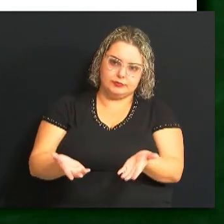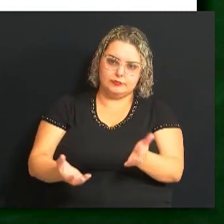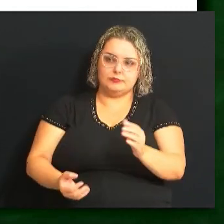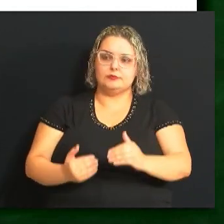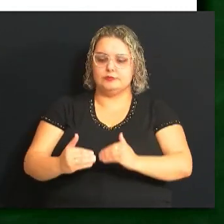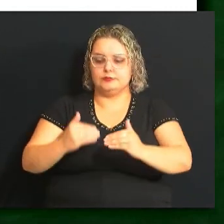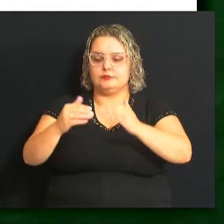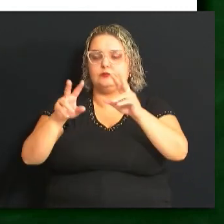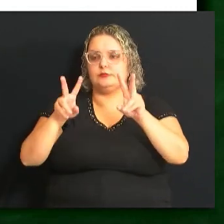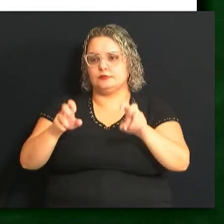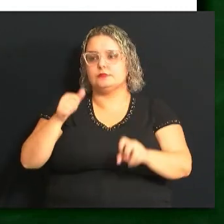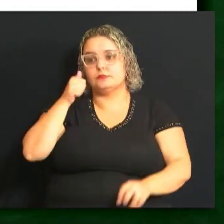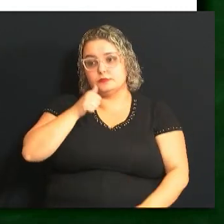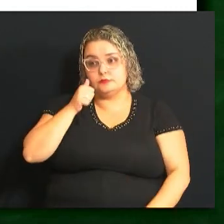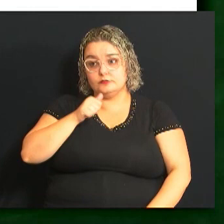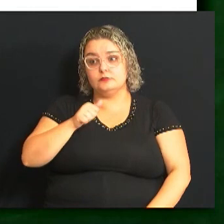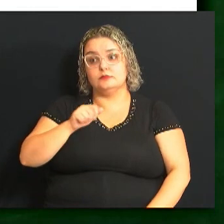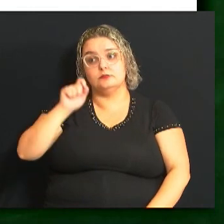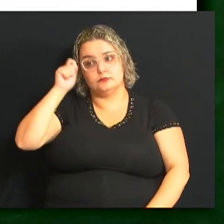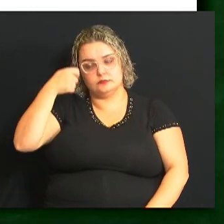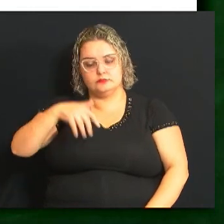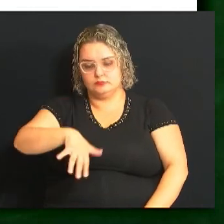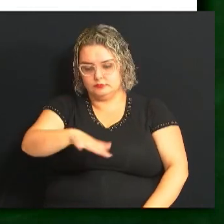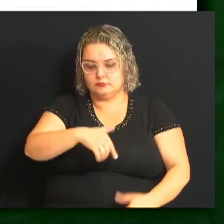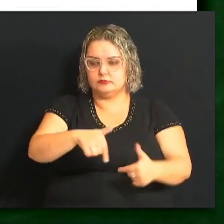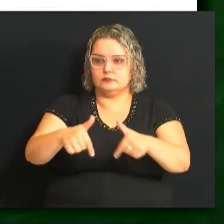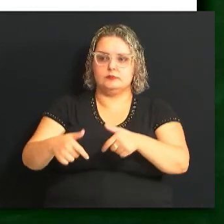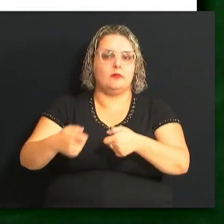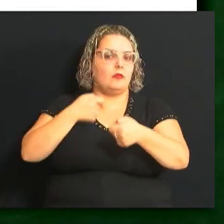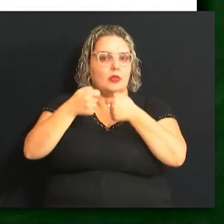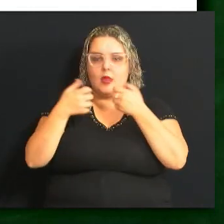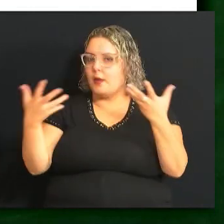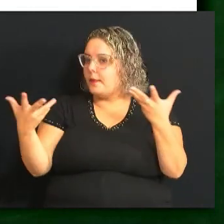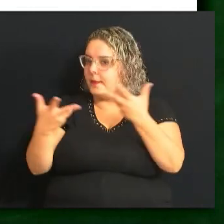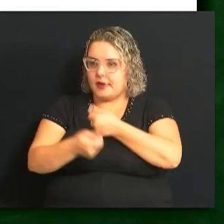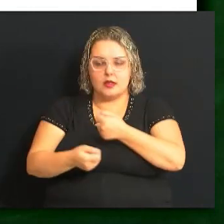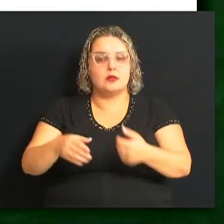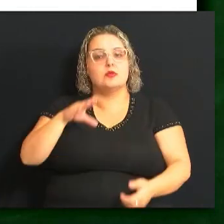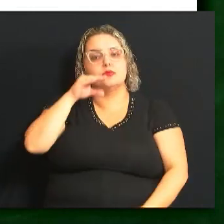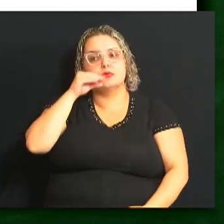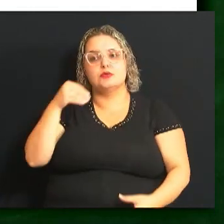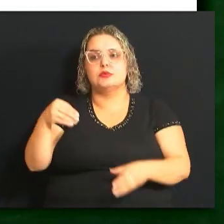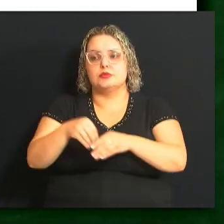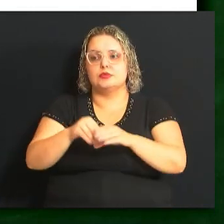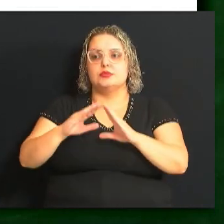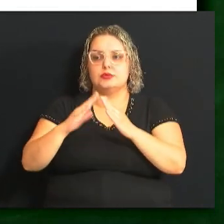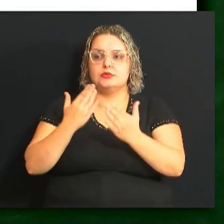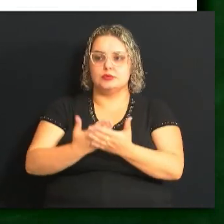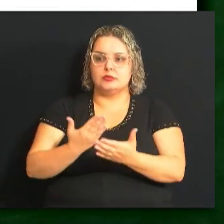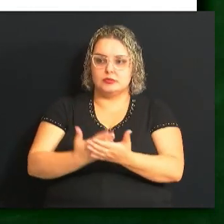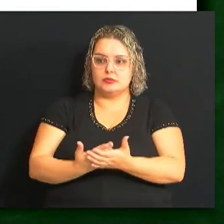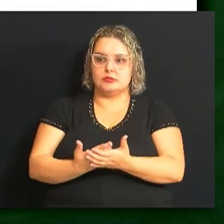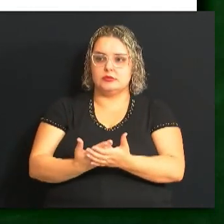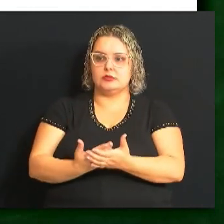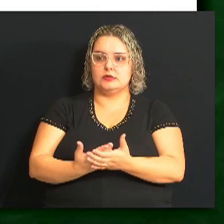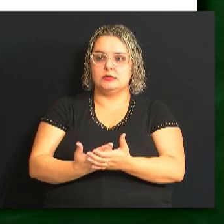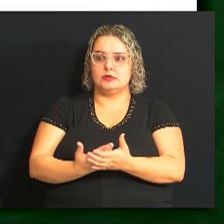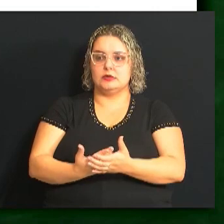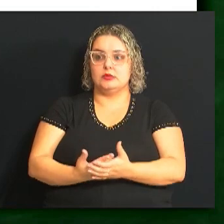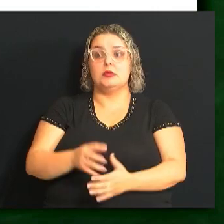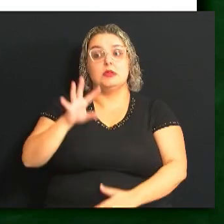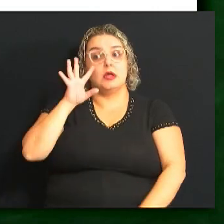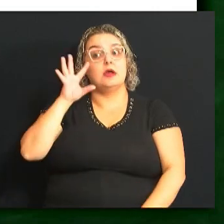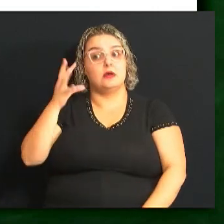tema, Mulheres Negras no Mercado de Trabalho, ela fez uma entrevista belíssima com funcionárias da escola e chegou à compreensão